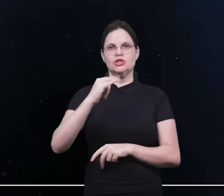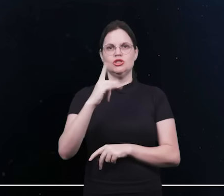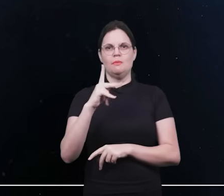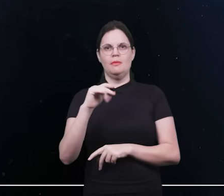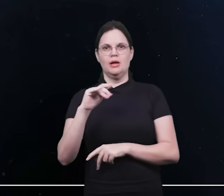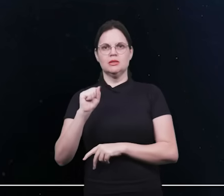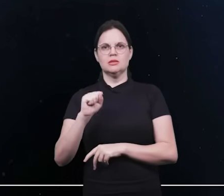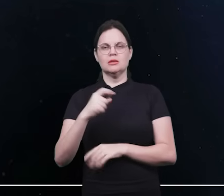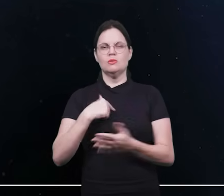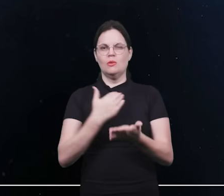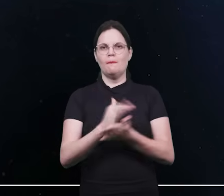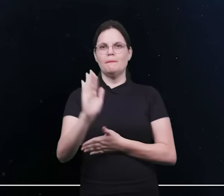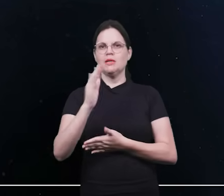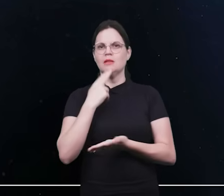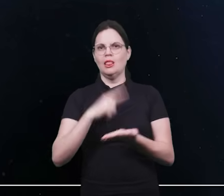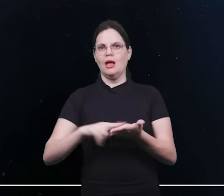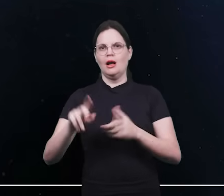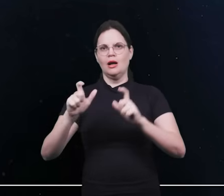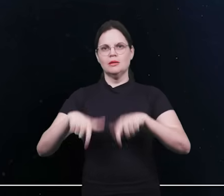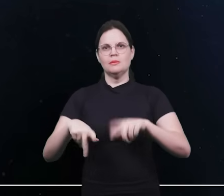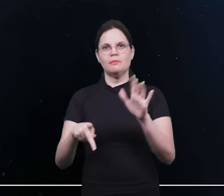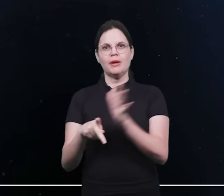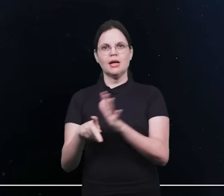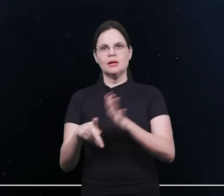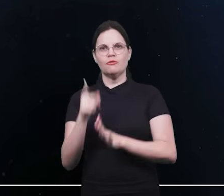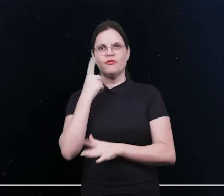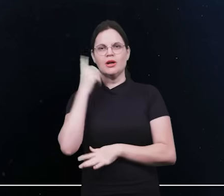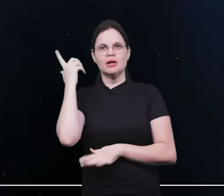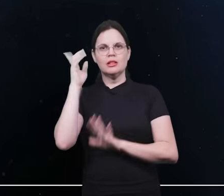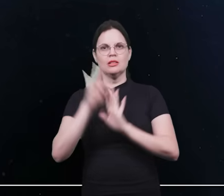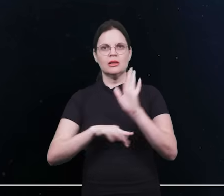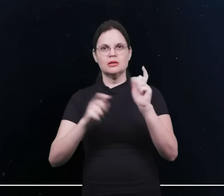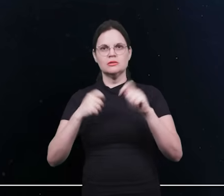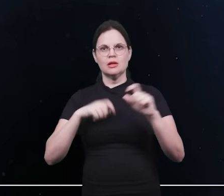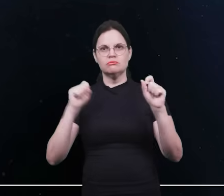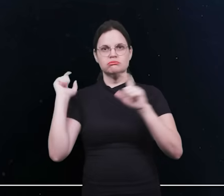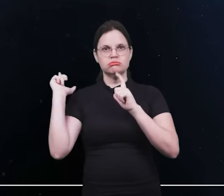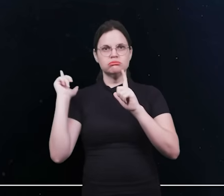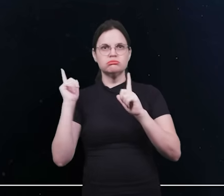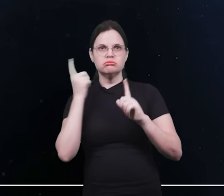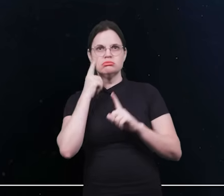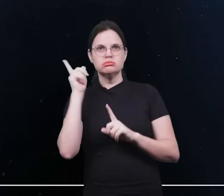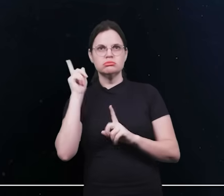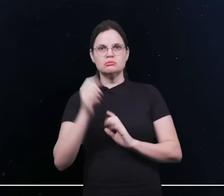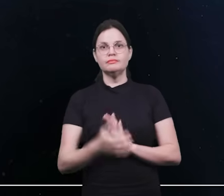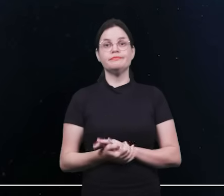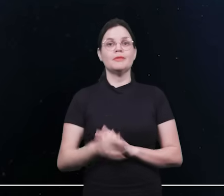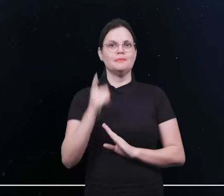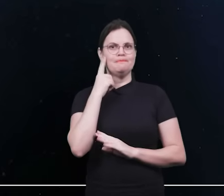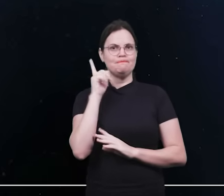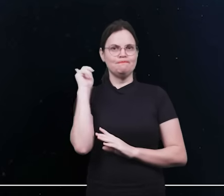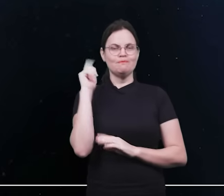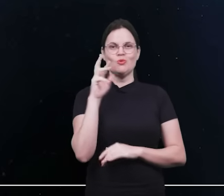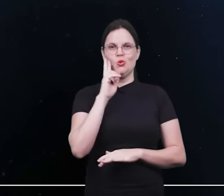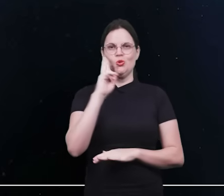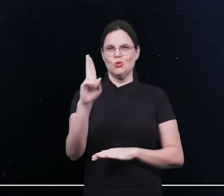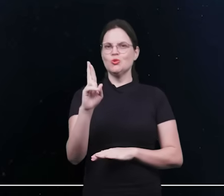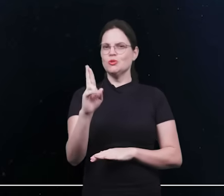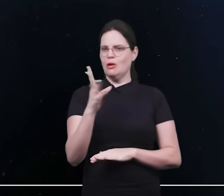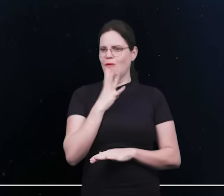o início da carta à igreja de Pérgamo. O Senhor, ele mostra que o